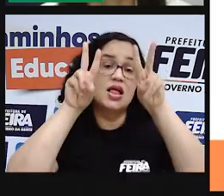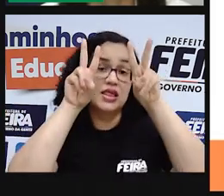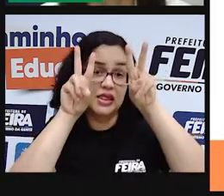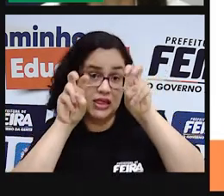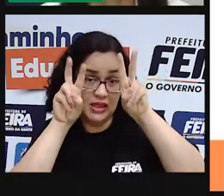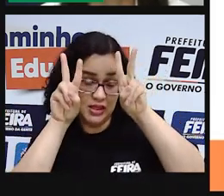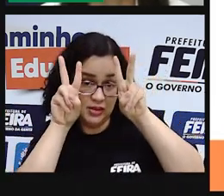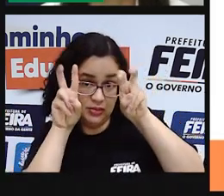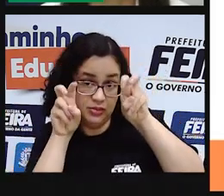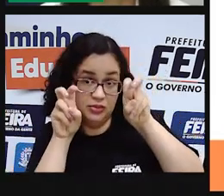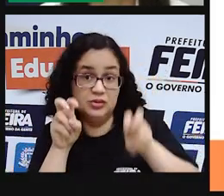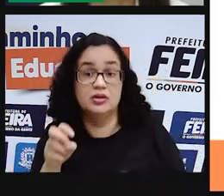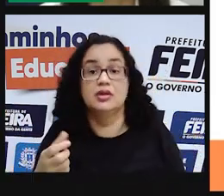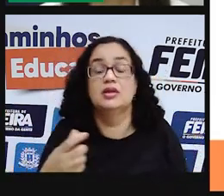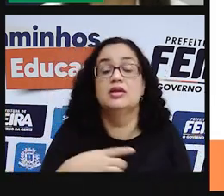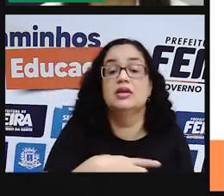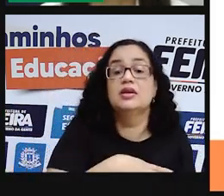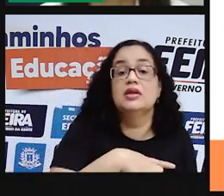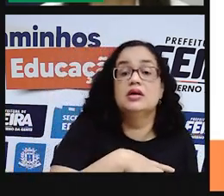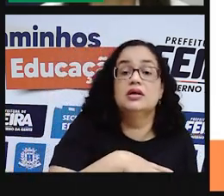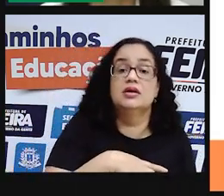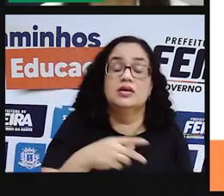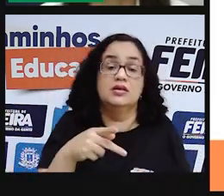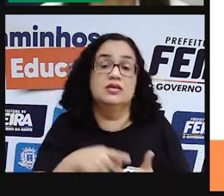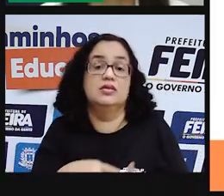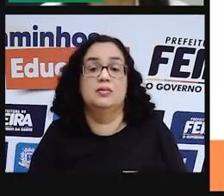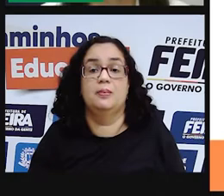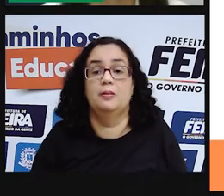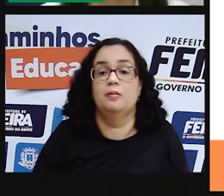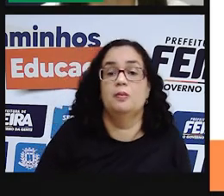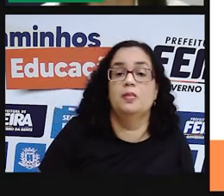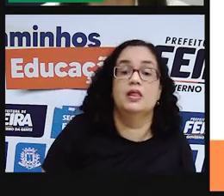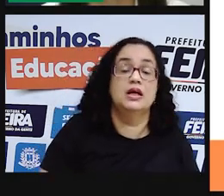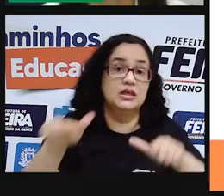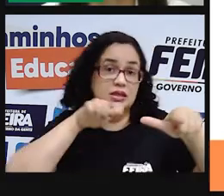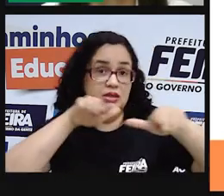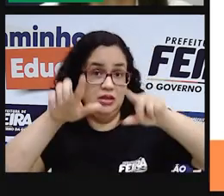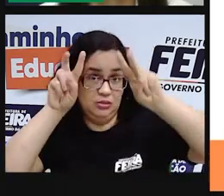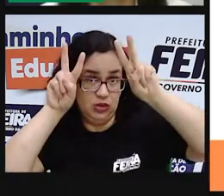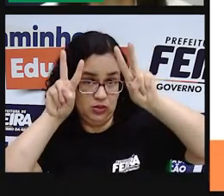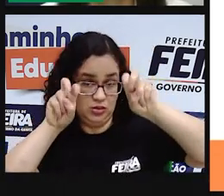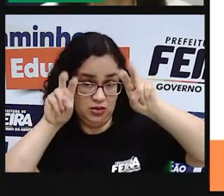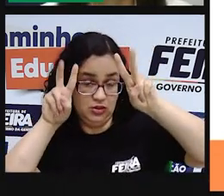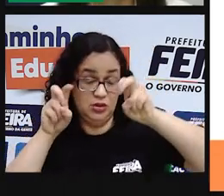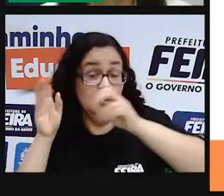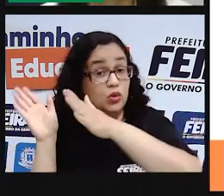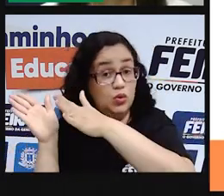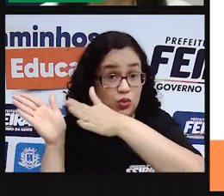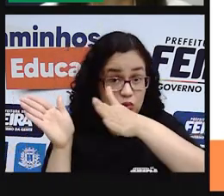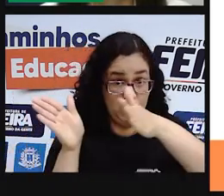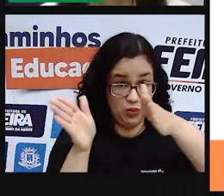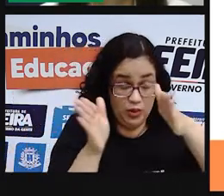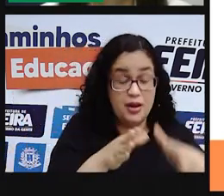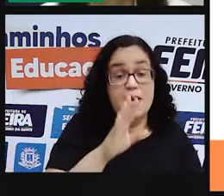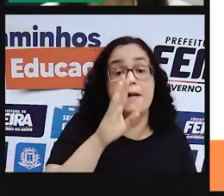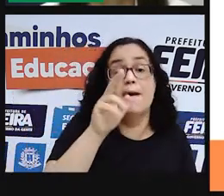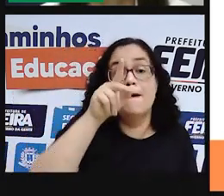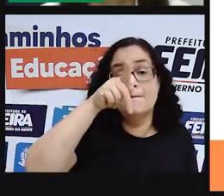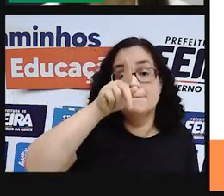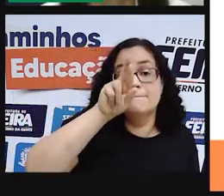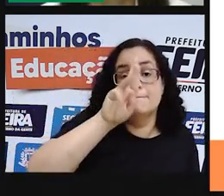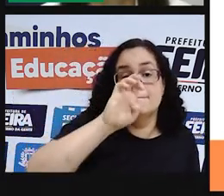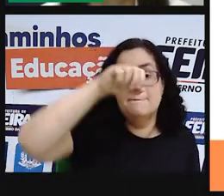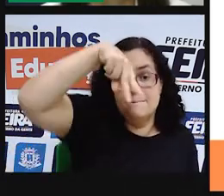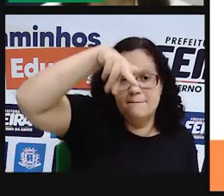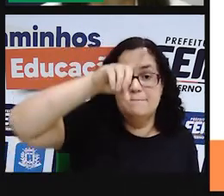discussão e surpreendeu pela pertinência e veracidade com que trabalhou o tema. O roteiro de Petra Leão, mesma